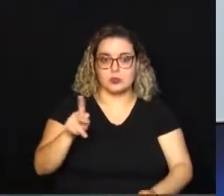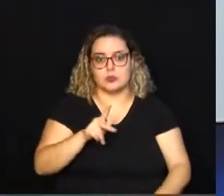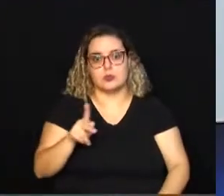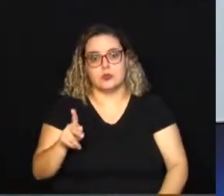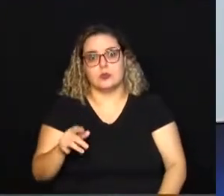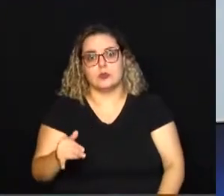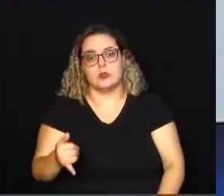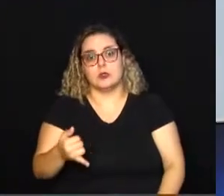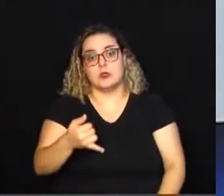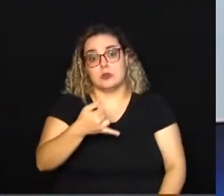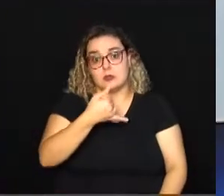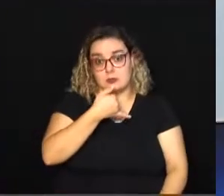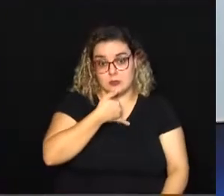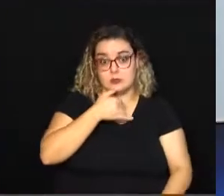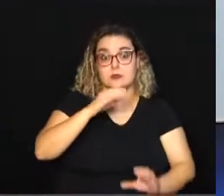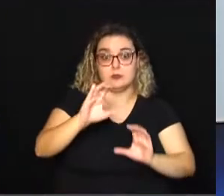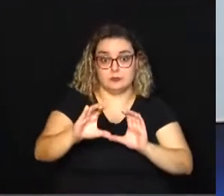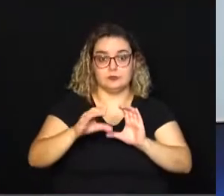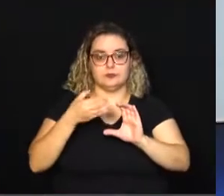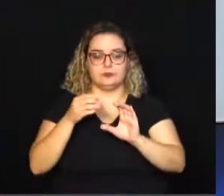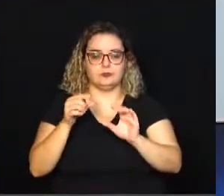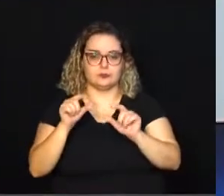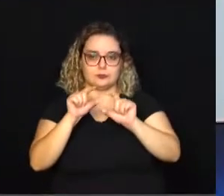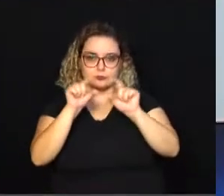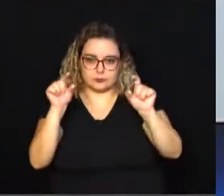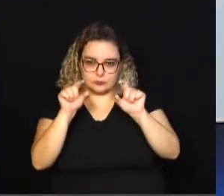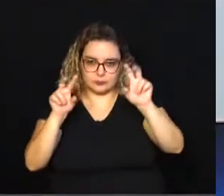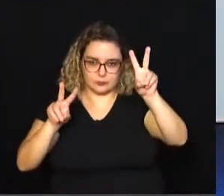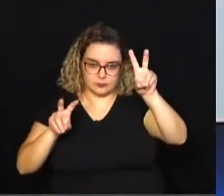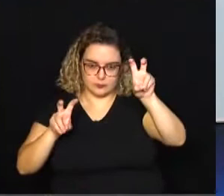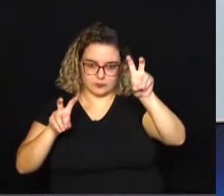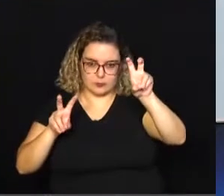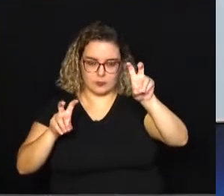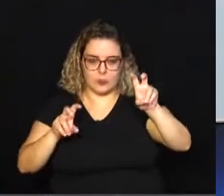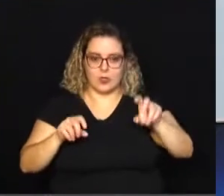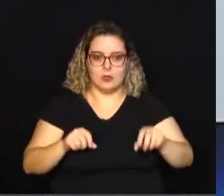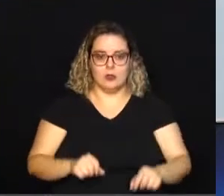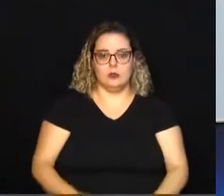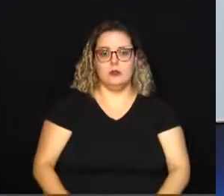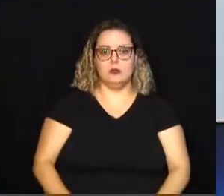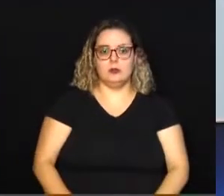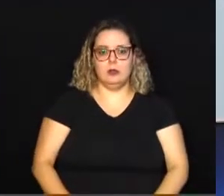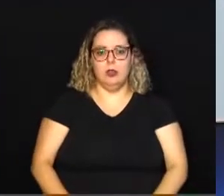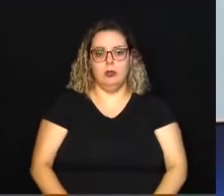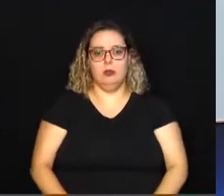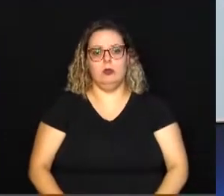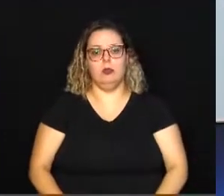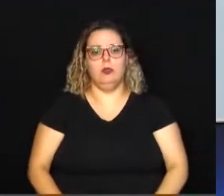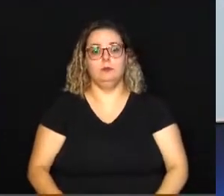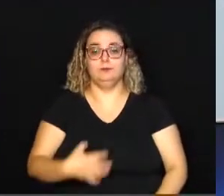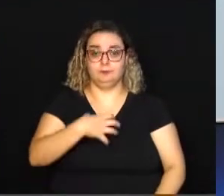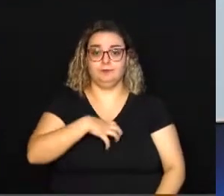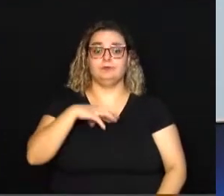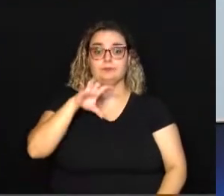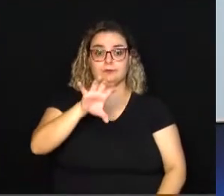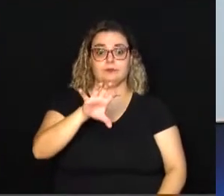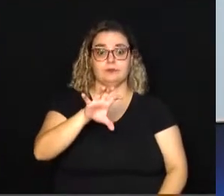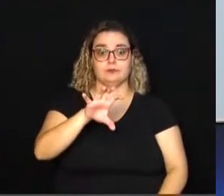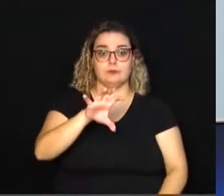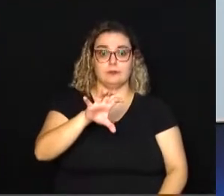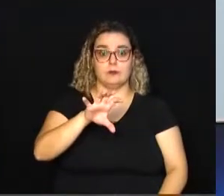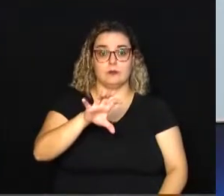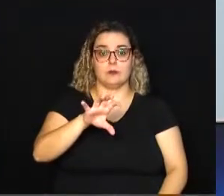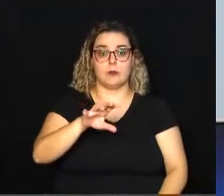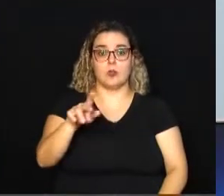Infelizmente, acaba de chegar uma nota aqui, eu vou ler um trechinho, porque é com pesar que o Colégio Jaime Kratos comunica o falecimento